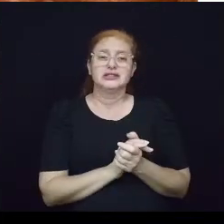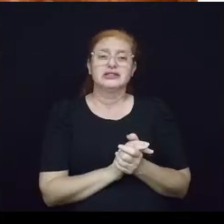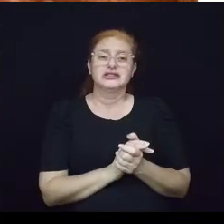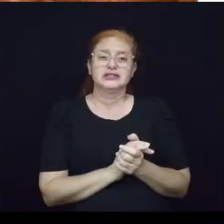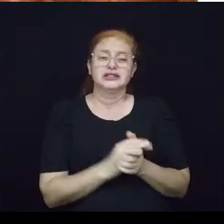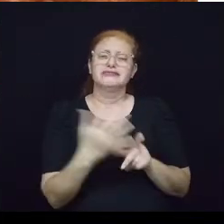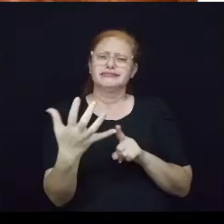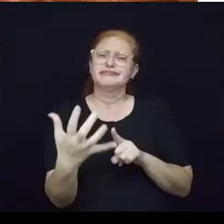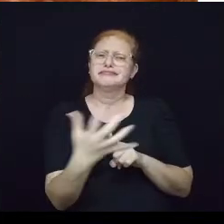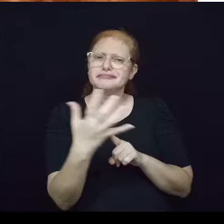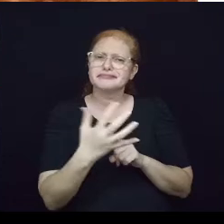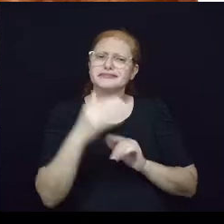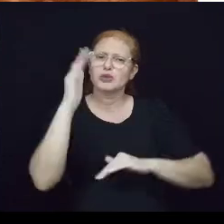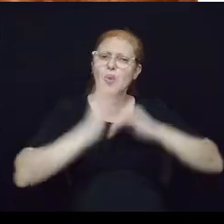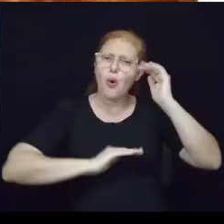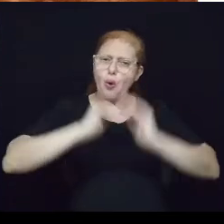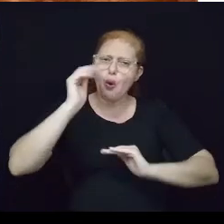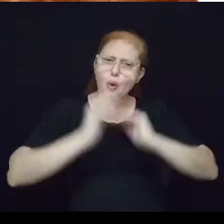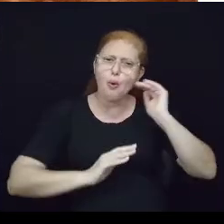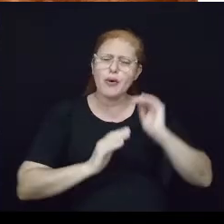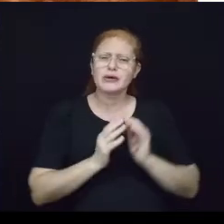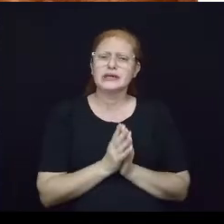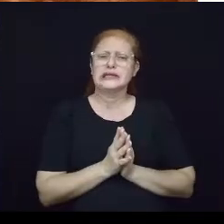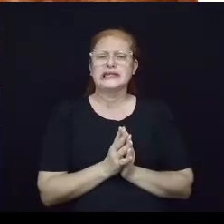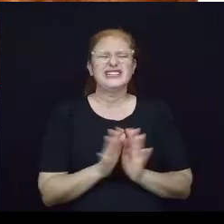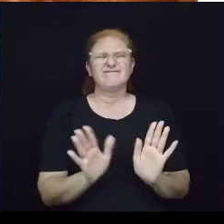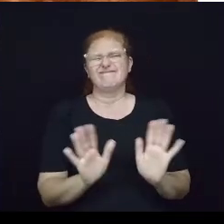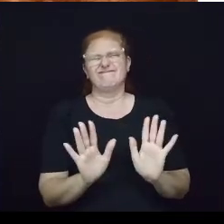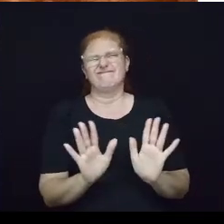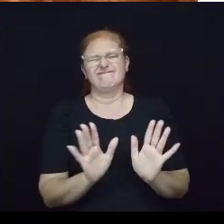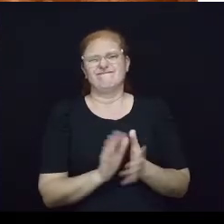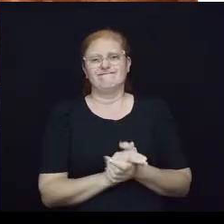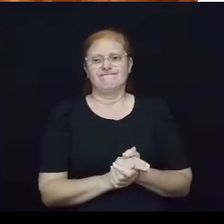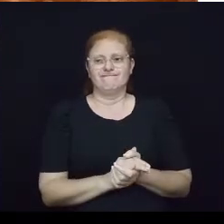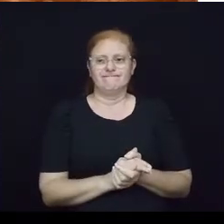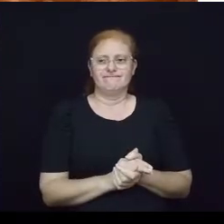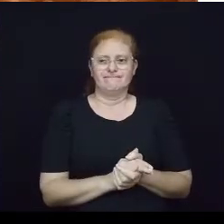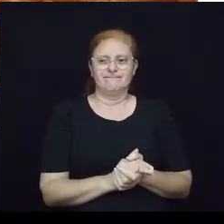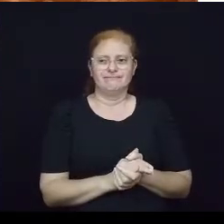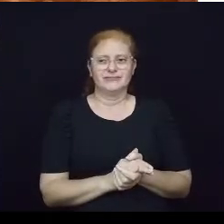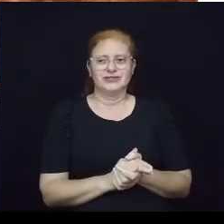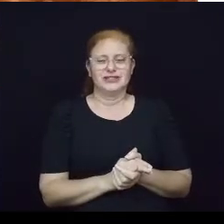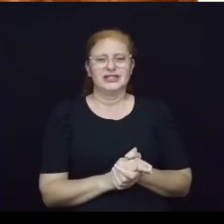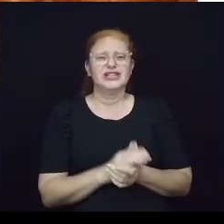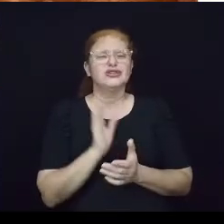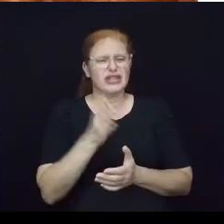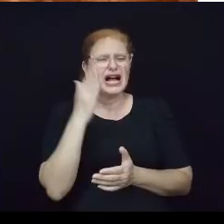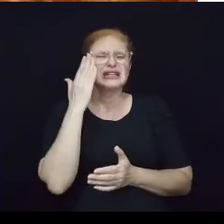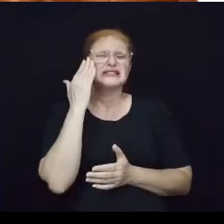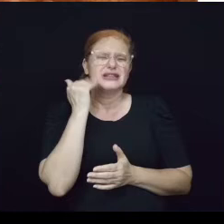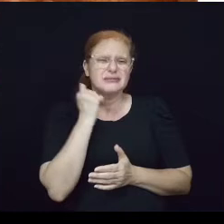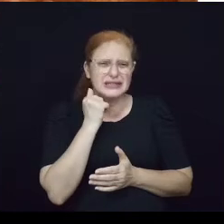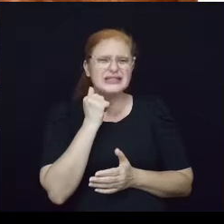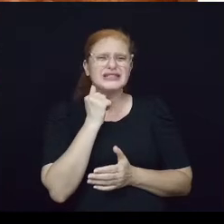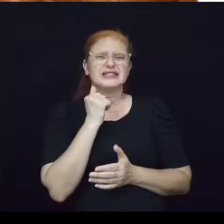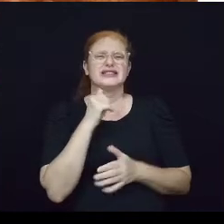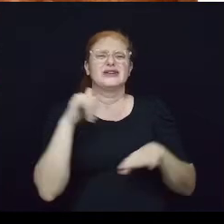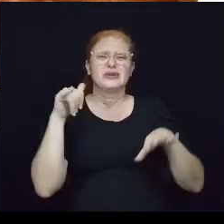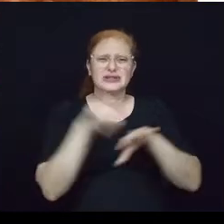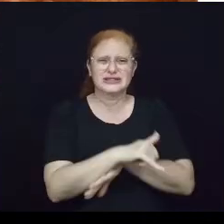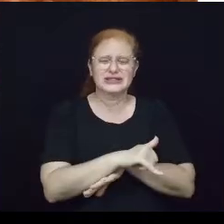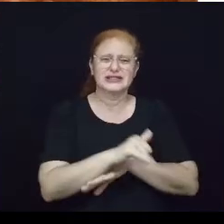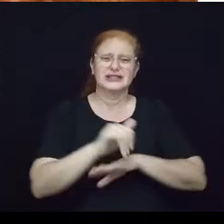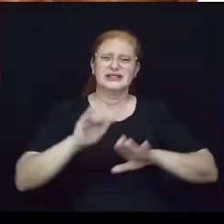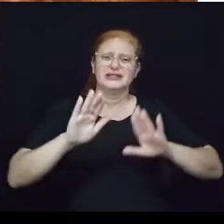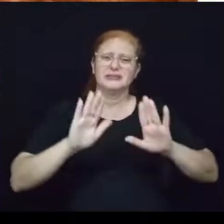foram inspiradoras na construção dessas peças. Não, isso aí meio que... Eu já sabia que isso iria ocorrer, né? Mas